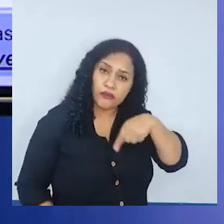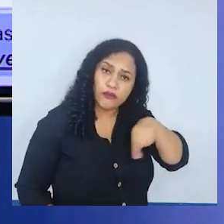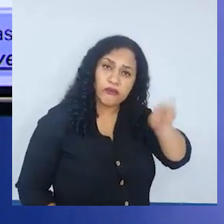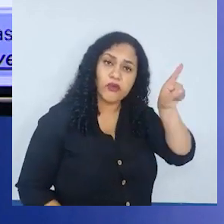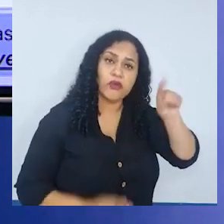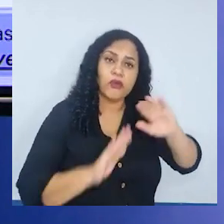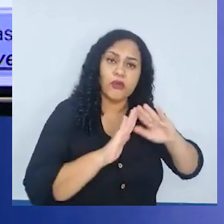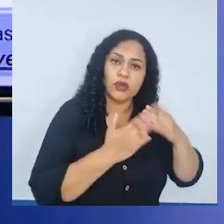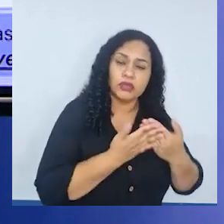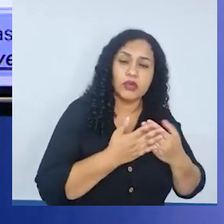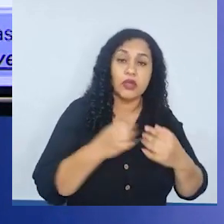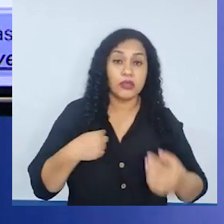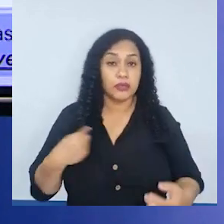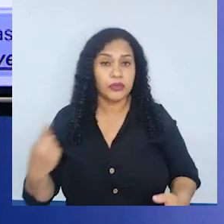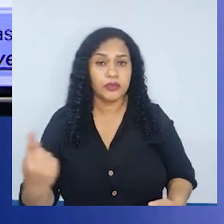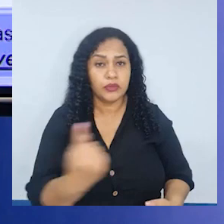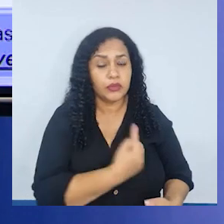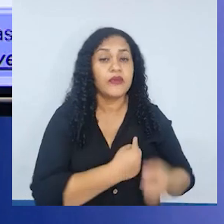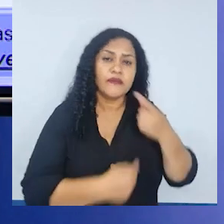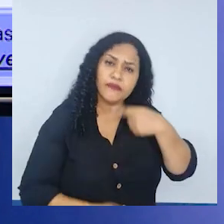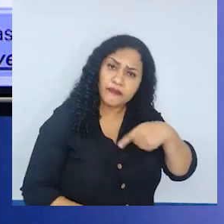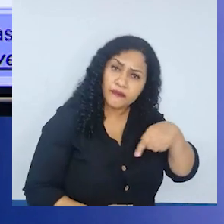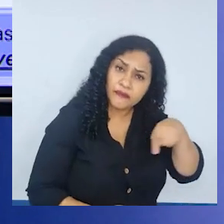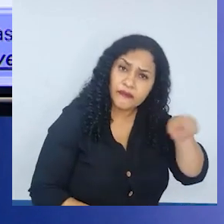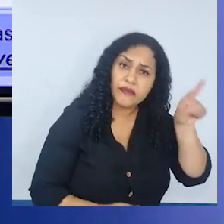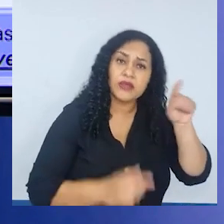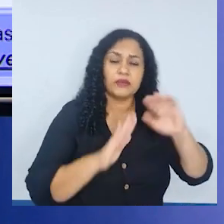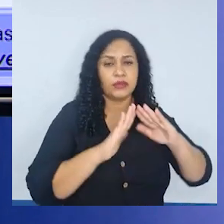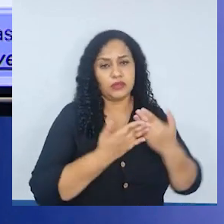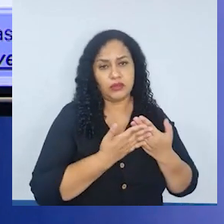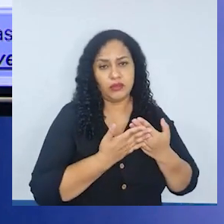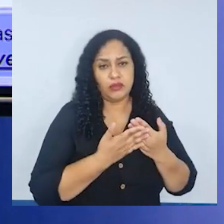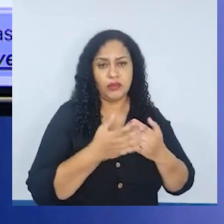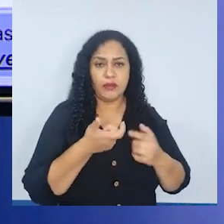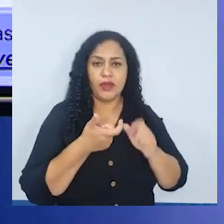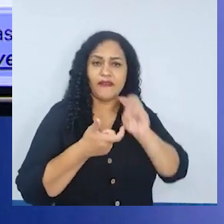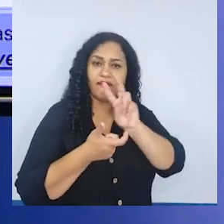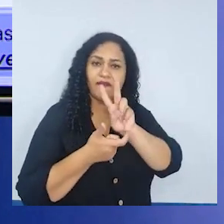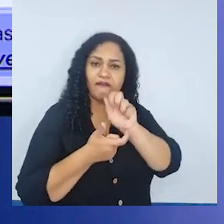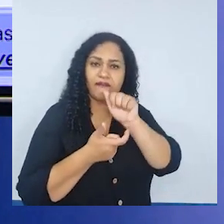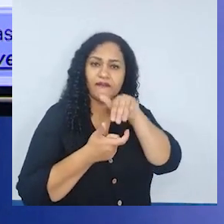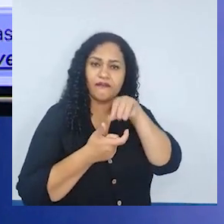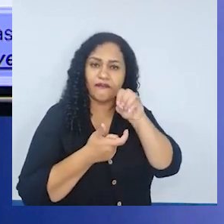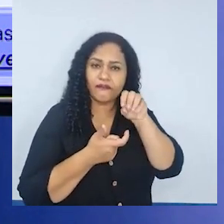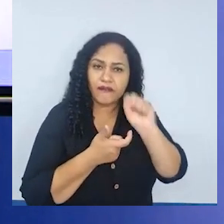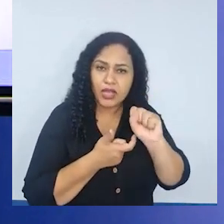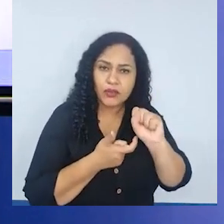escola. Nós vamos à escola. Observaram a diferença?